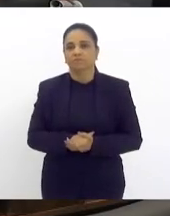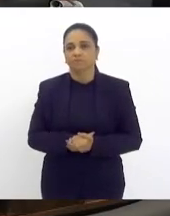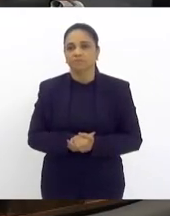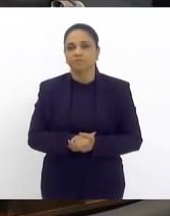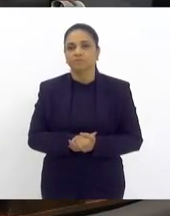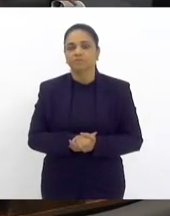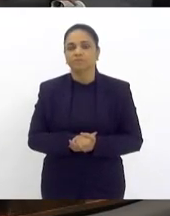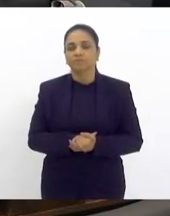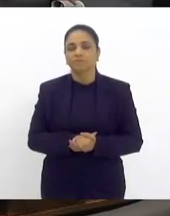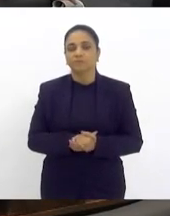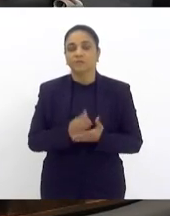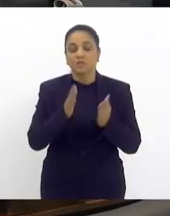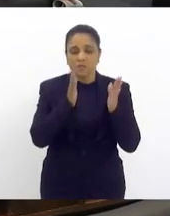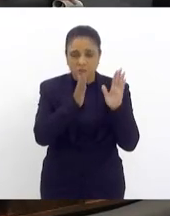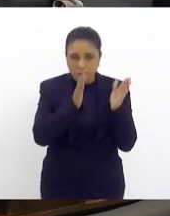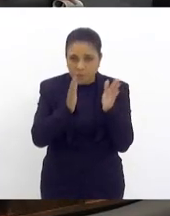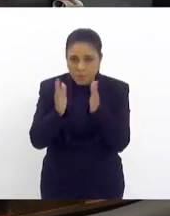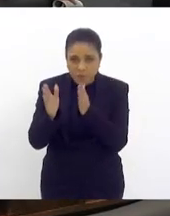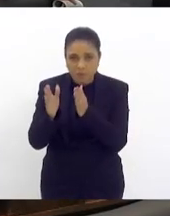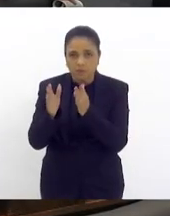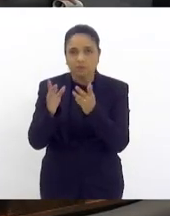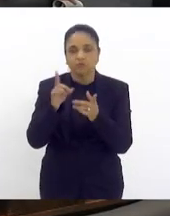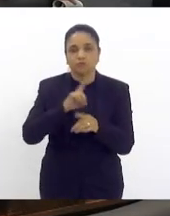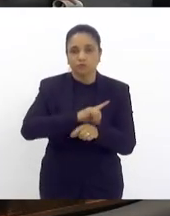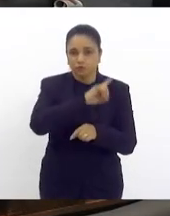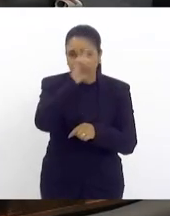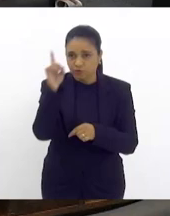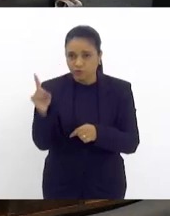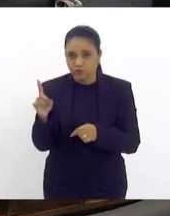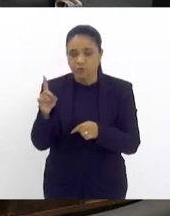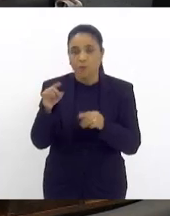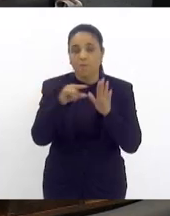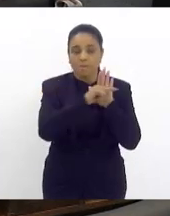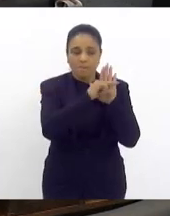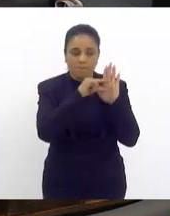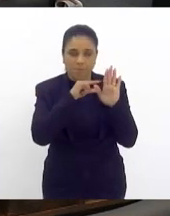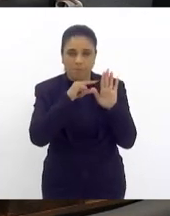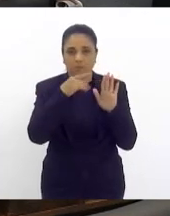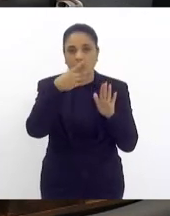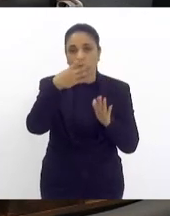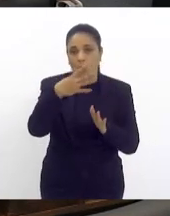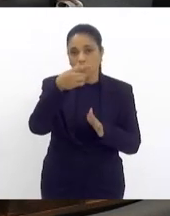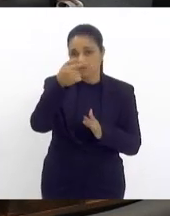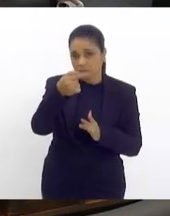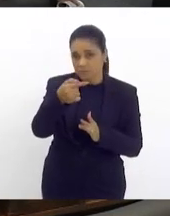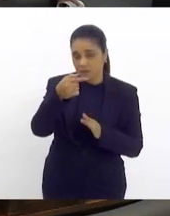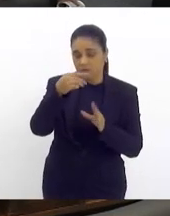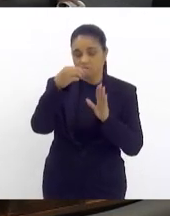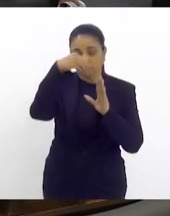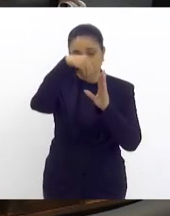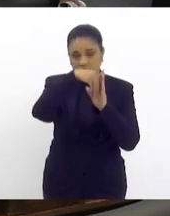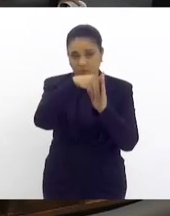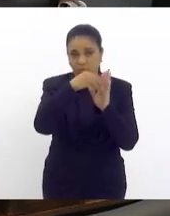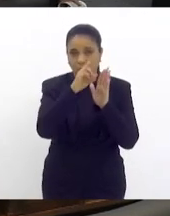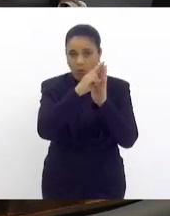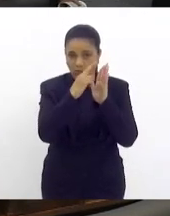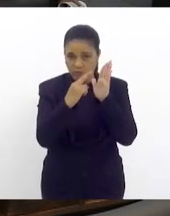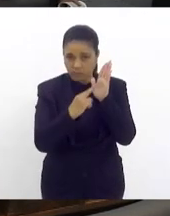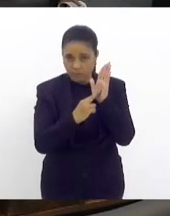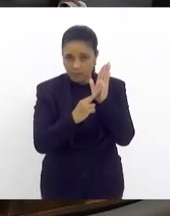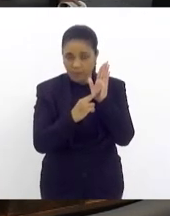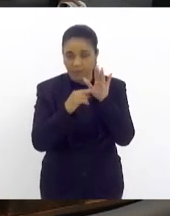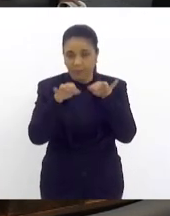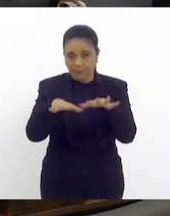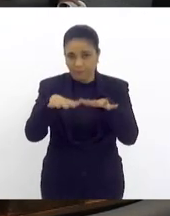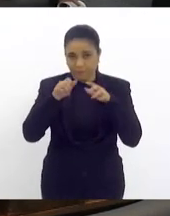incluindo na ordem do dia de acordo com o parágrafo do artigo 47 do Regimento Interno entre